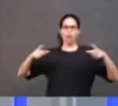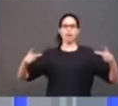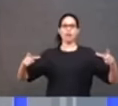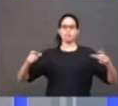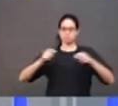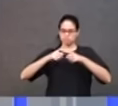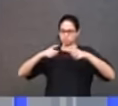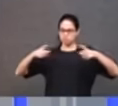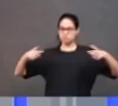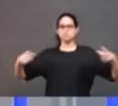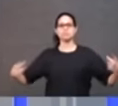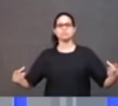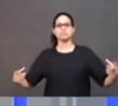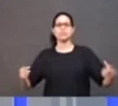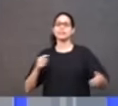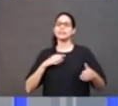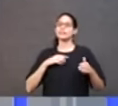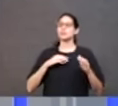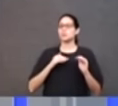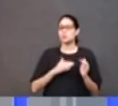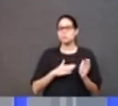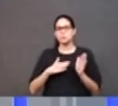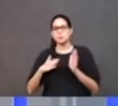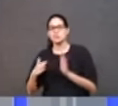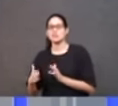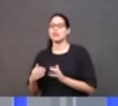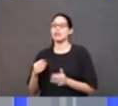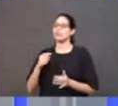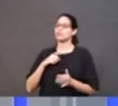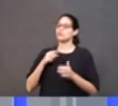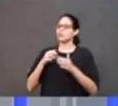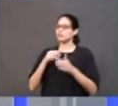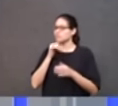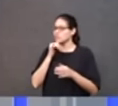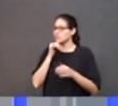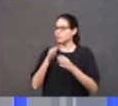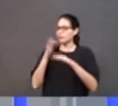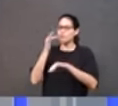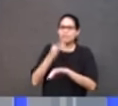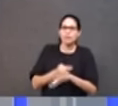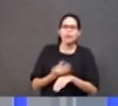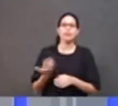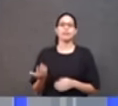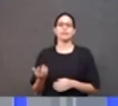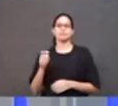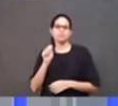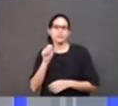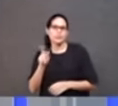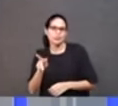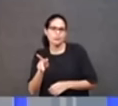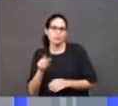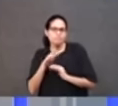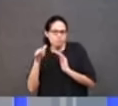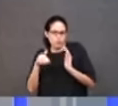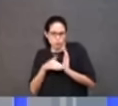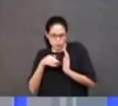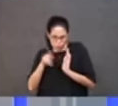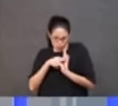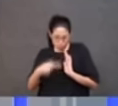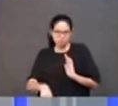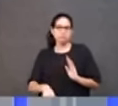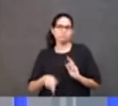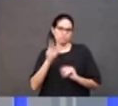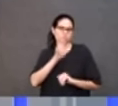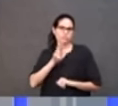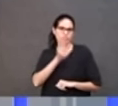processos da universidade, por exemplo, uma marcação de férias, um pedido de aposentadoria, eram feitos em Uberlândia. E com a expansão para os outros